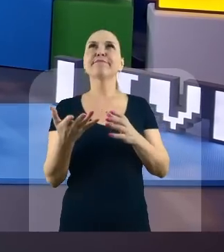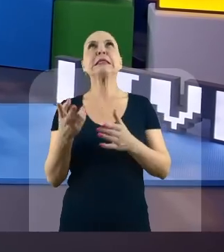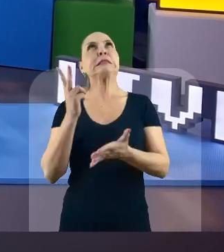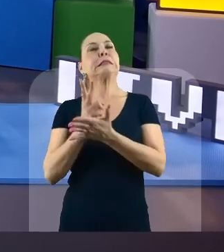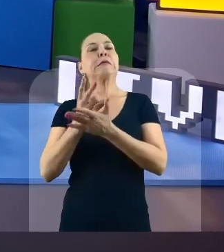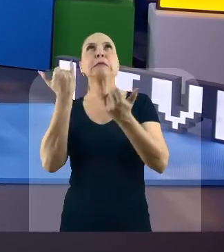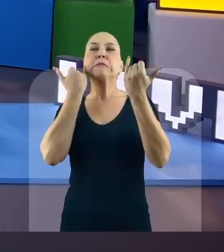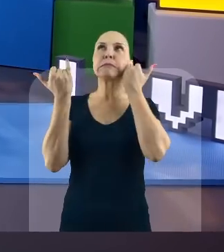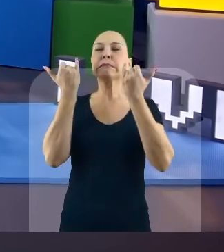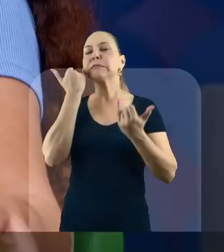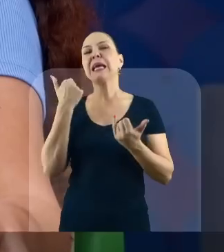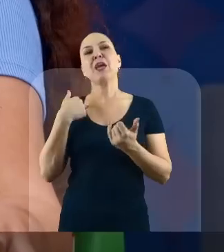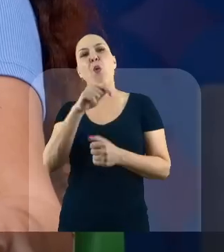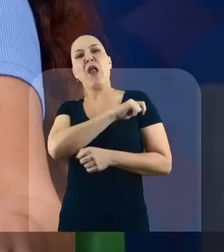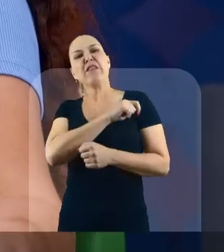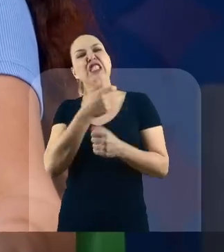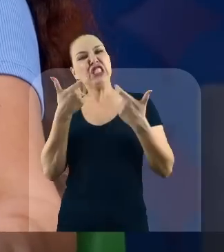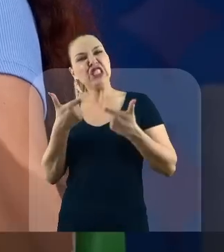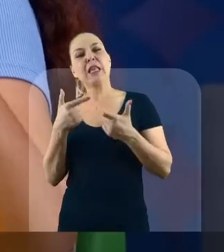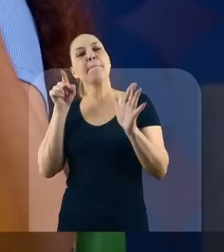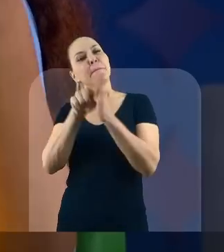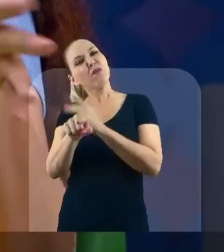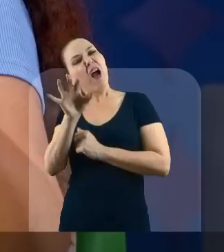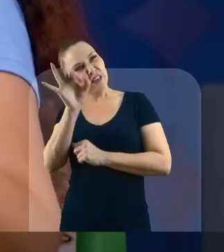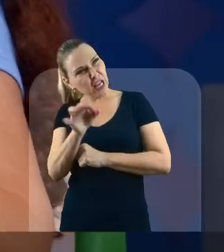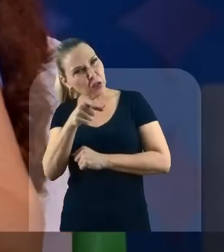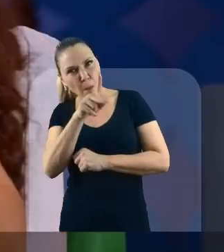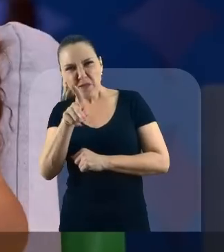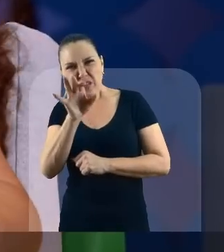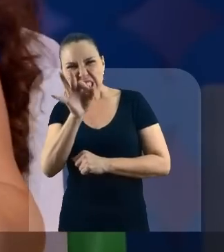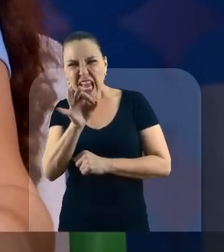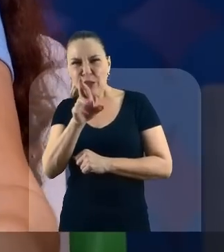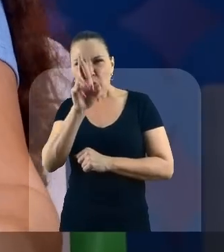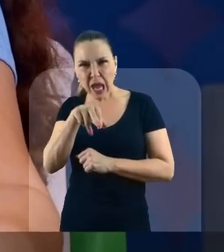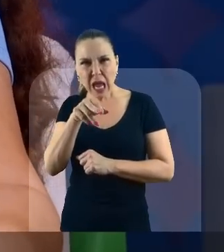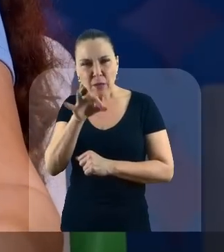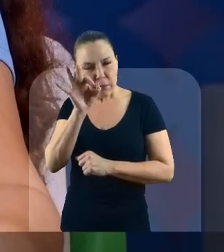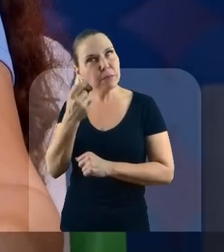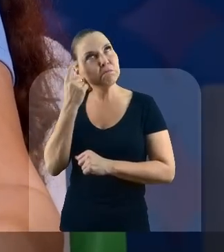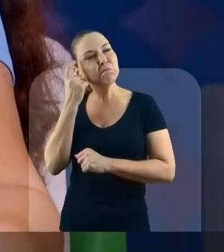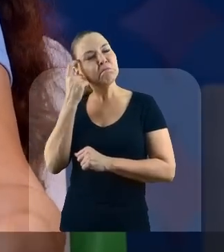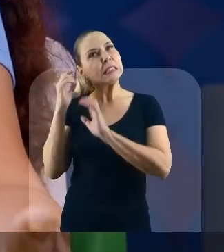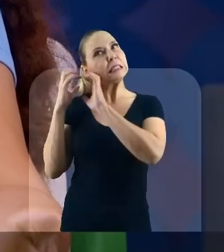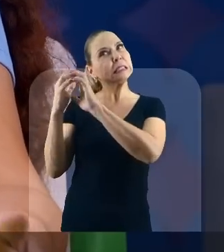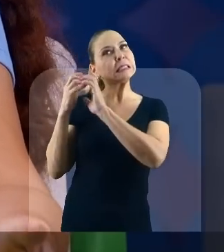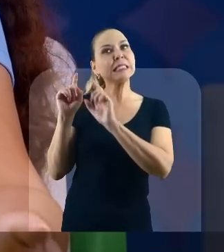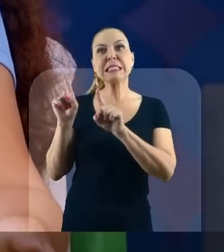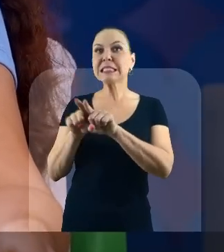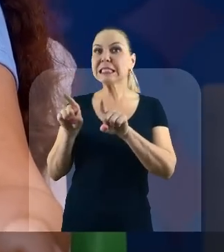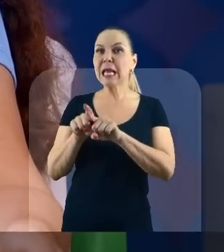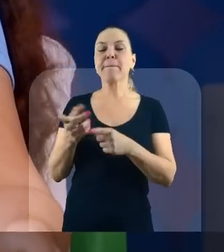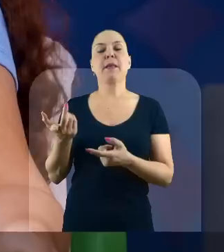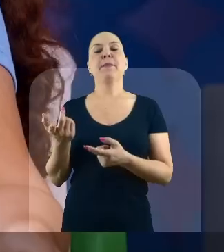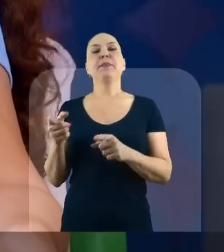aquela aluna chata que fala, professor, tem certeza? Mas é isso mesmo? Eu ficava falando alguma coisa, né? E os meus professores